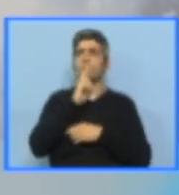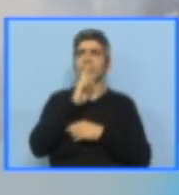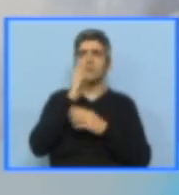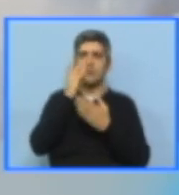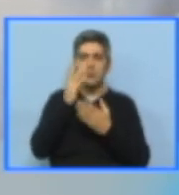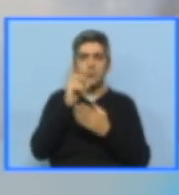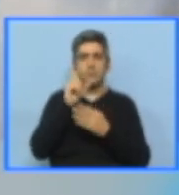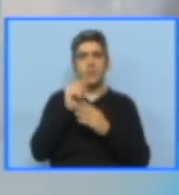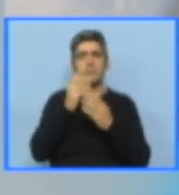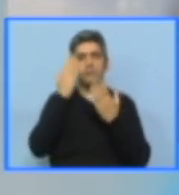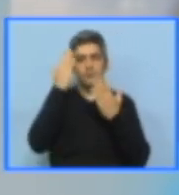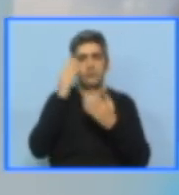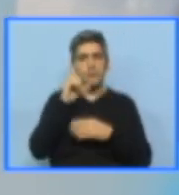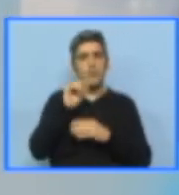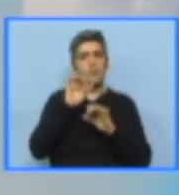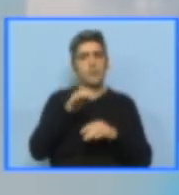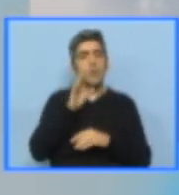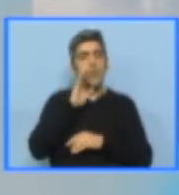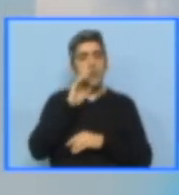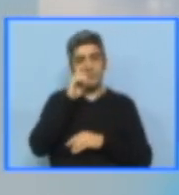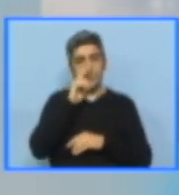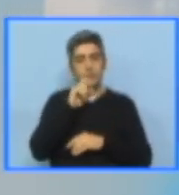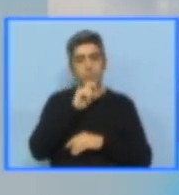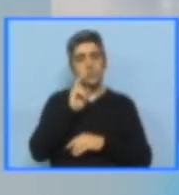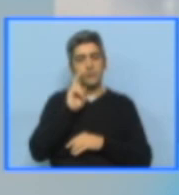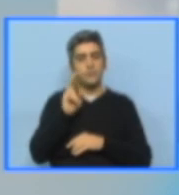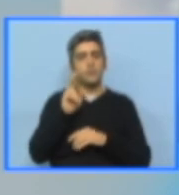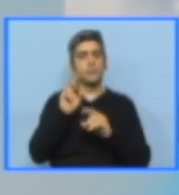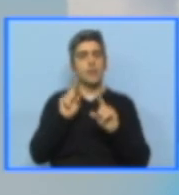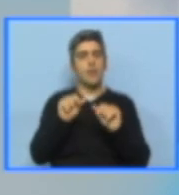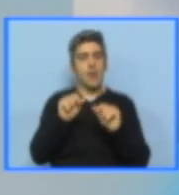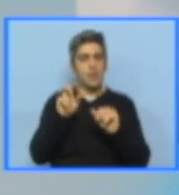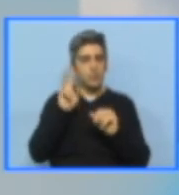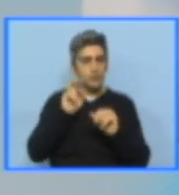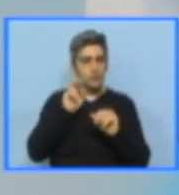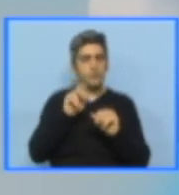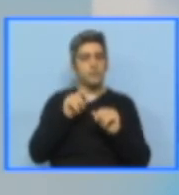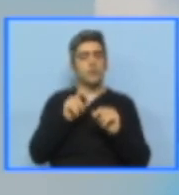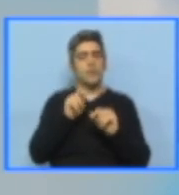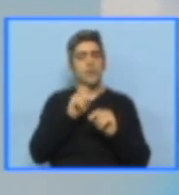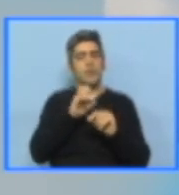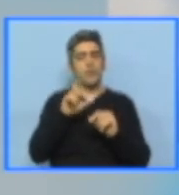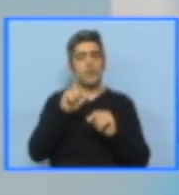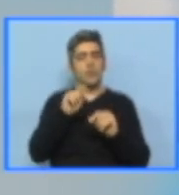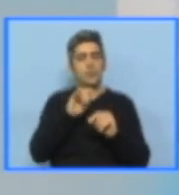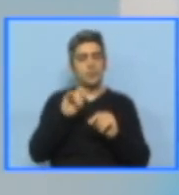sua devoção. A terminar, eu recordo que mais logo podem ainda acompanhar a edição rádio do programa Eclésia na Antena 1